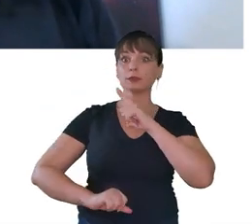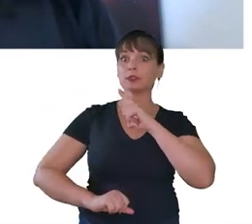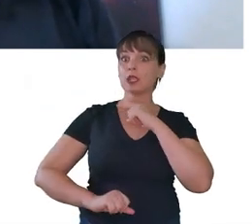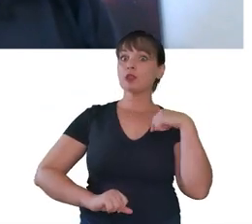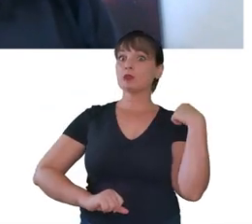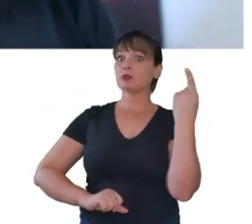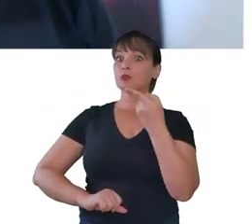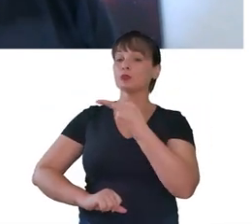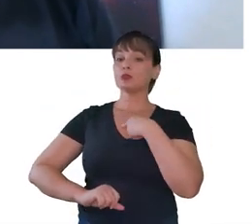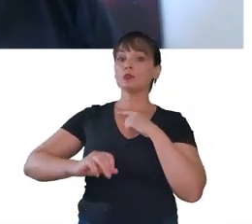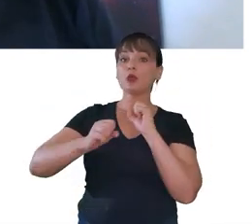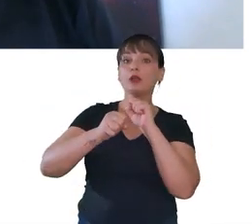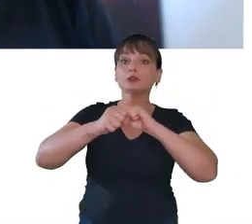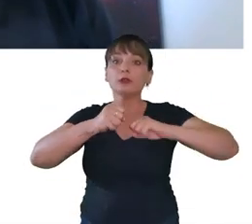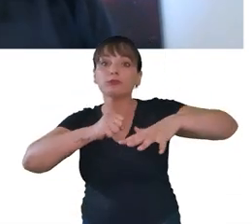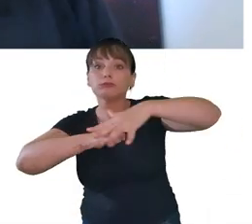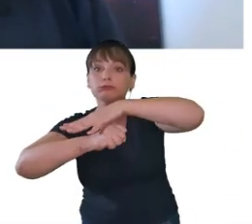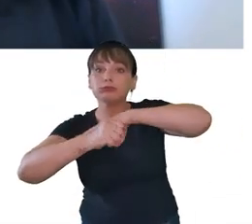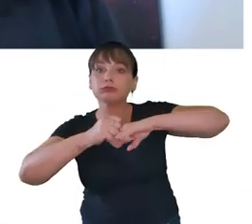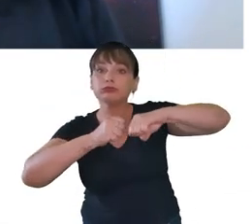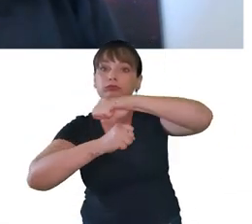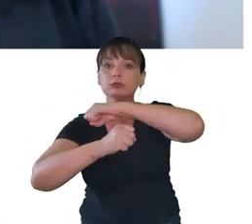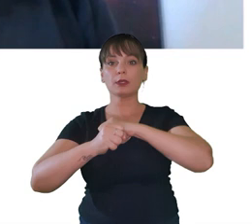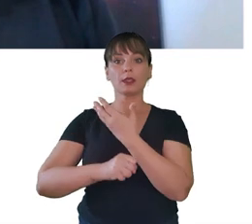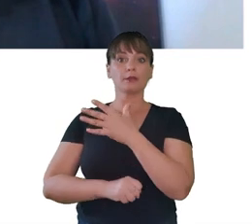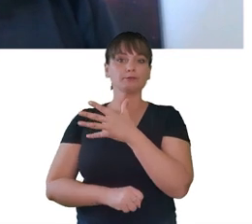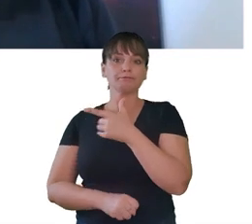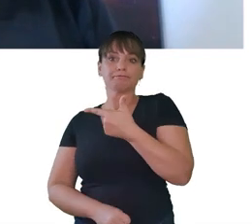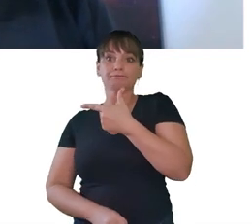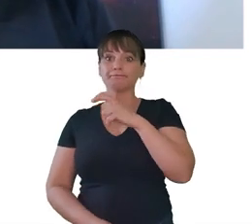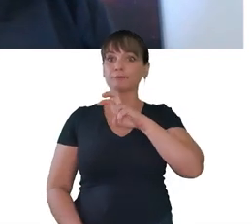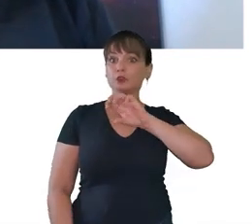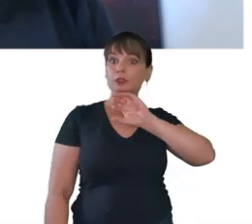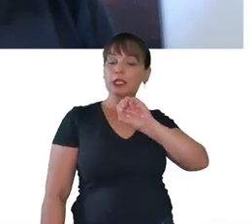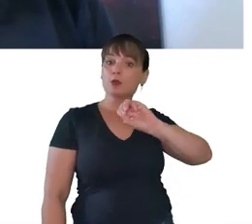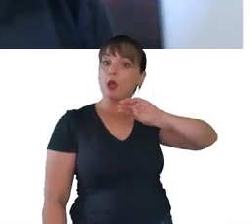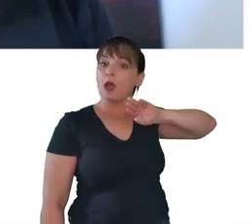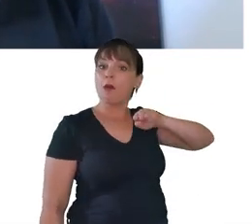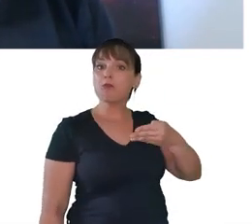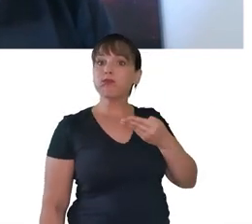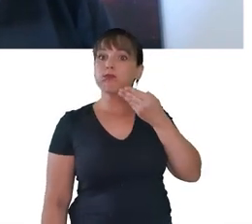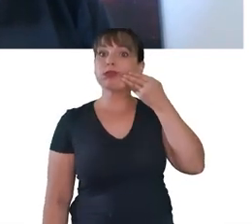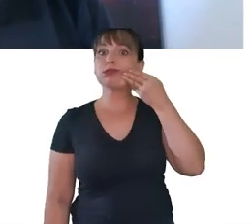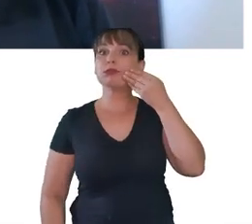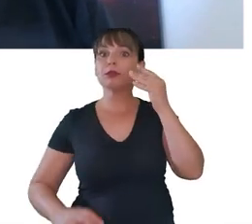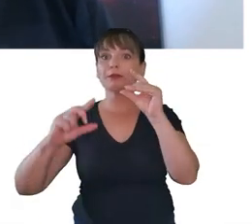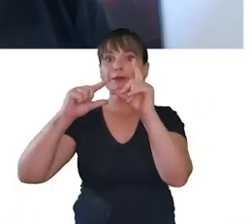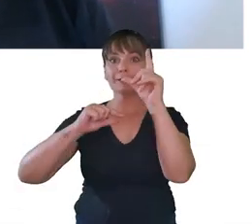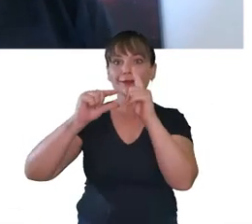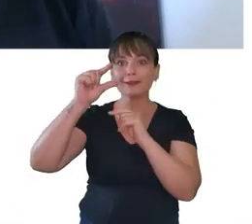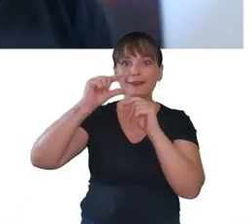estrelas que existem na nossa galáxia hoje é estimado em 250 bilhões